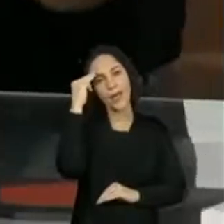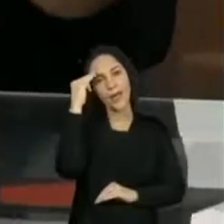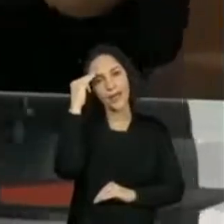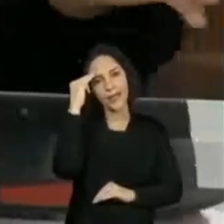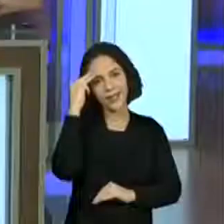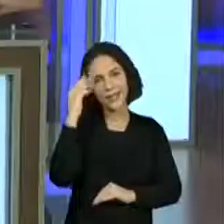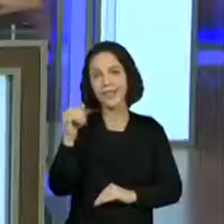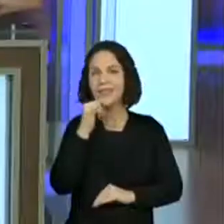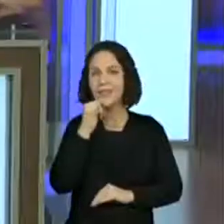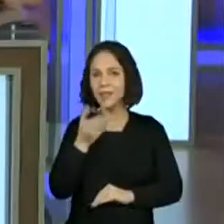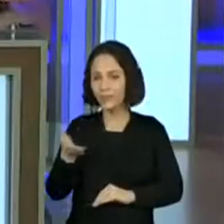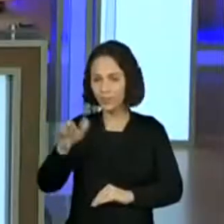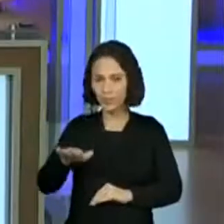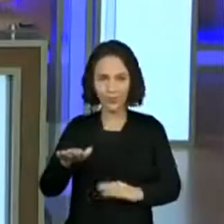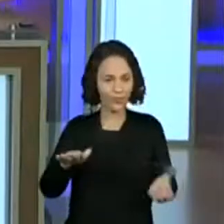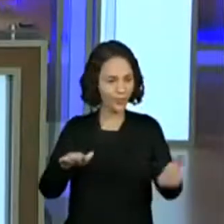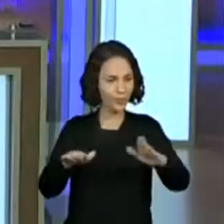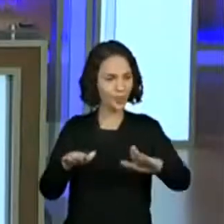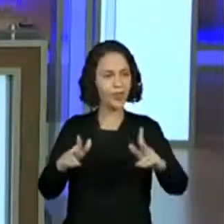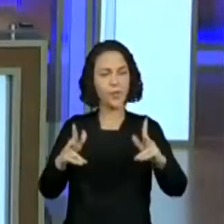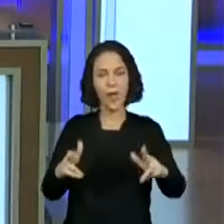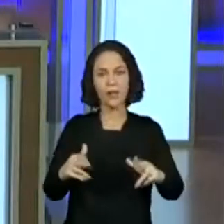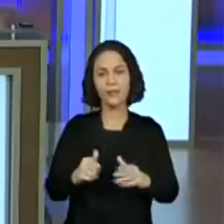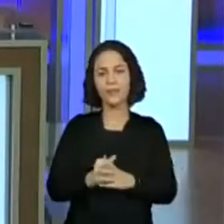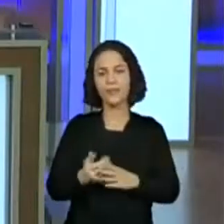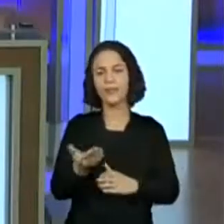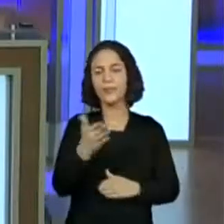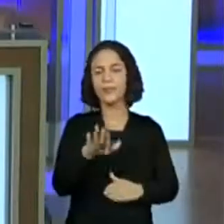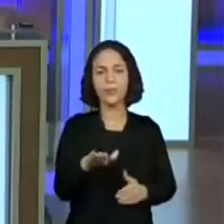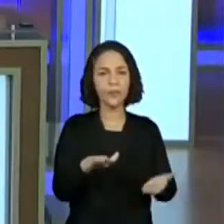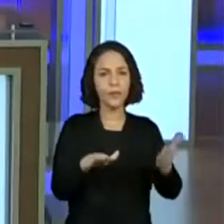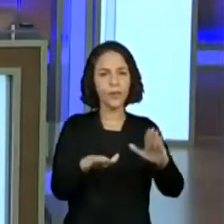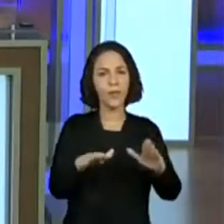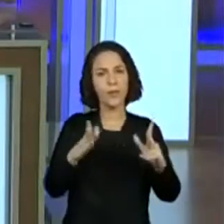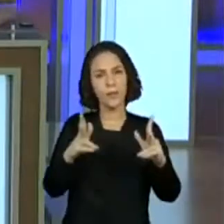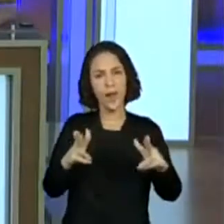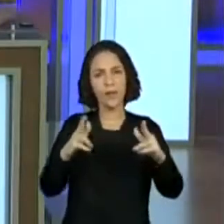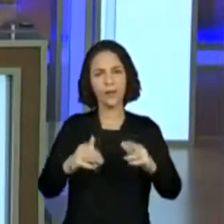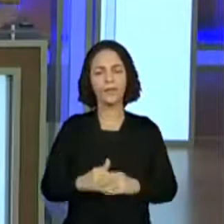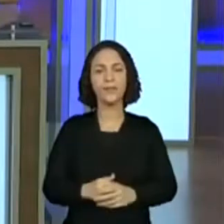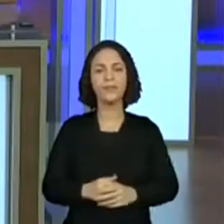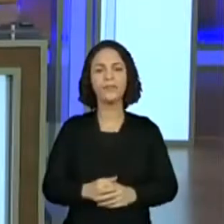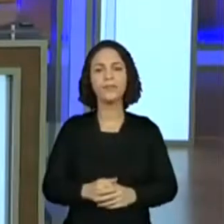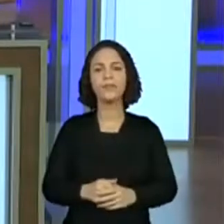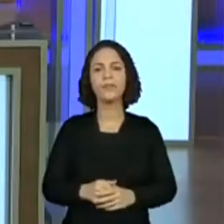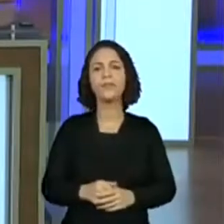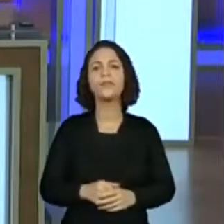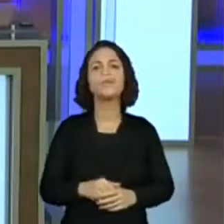vocês, não é? A gente vai colocar aqui,